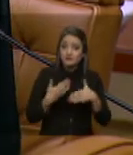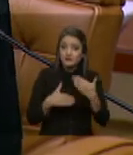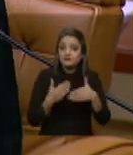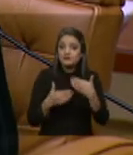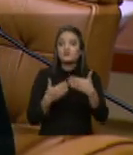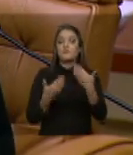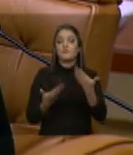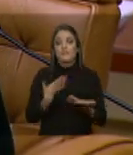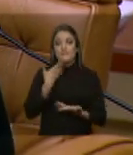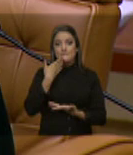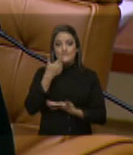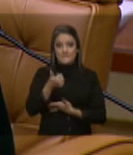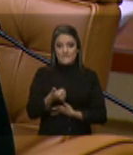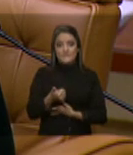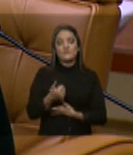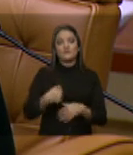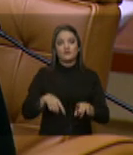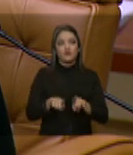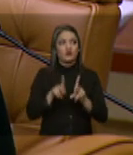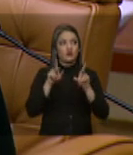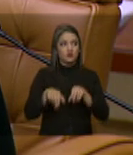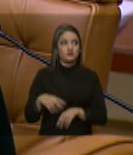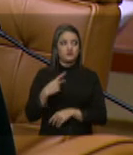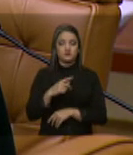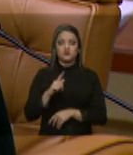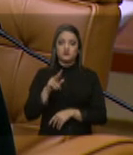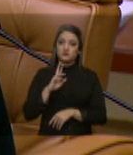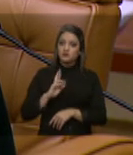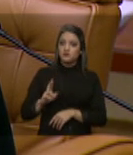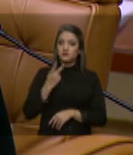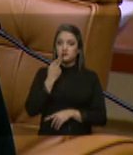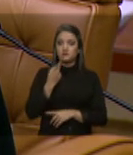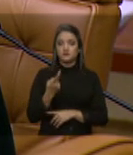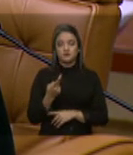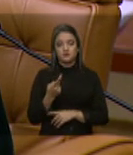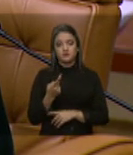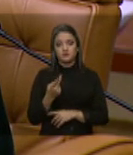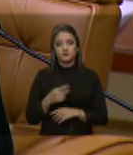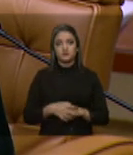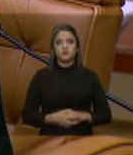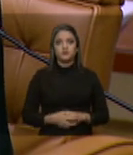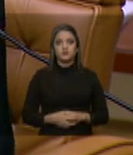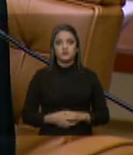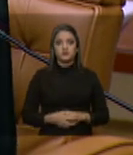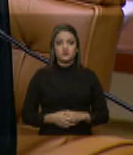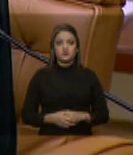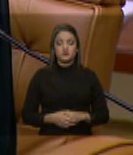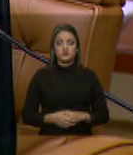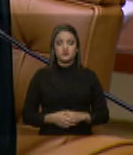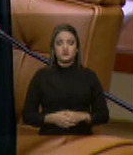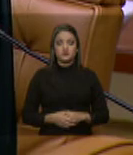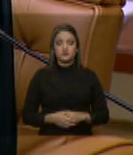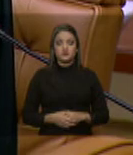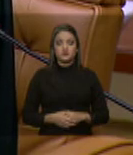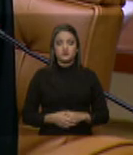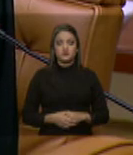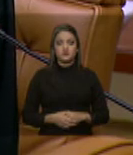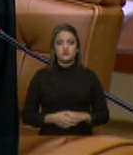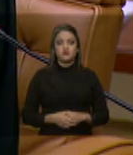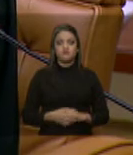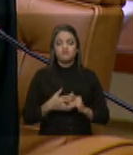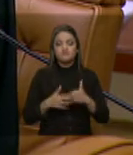como também bem destacado pela Procuradoria Geral da República é avançar É no sentido é